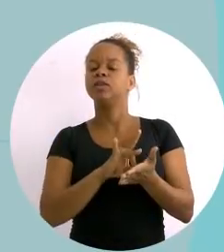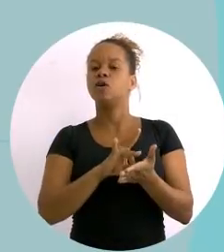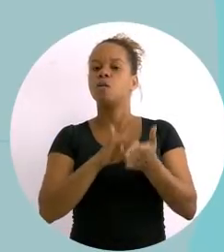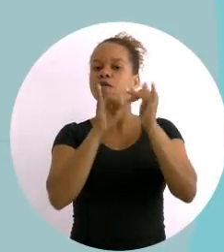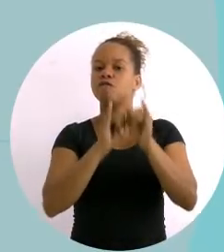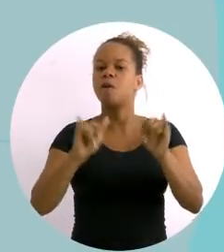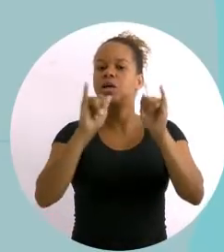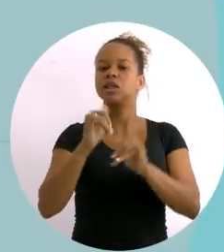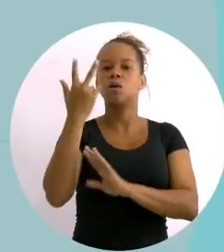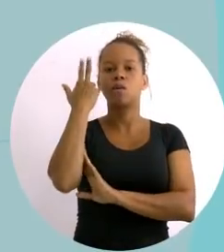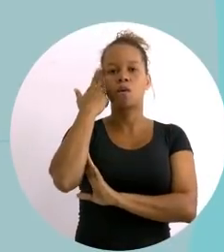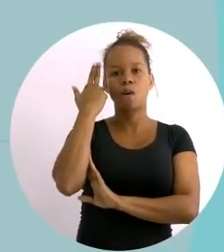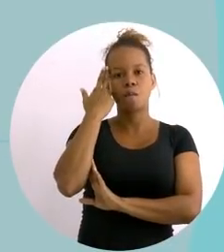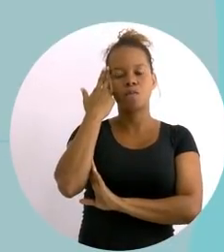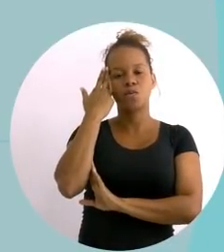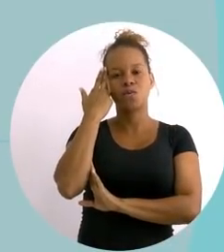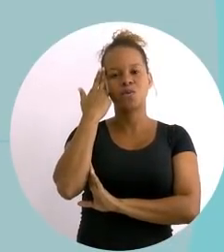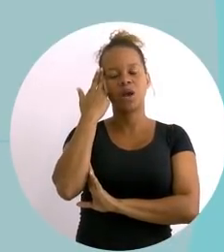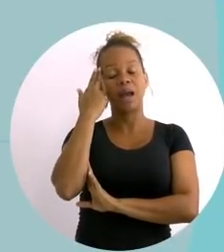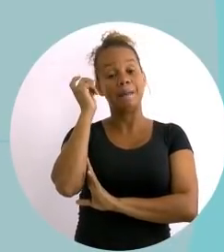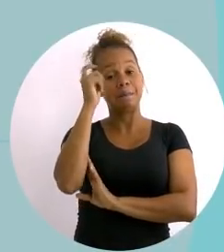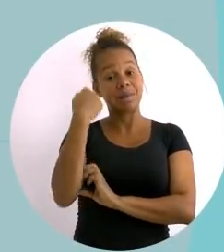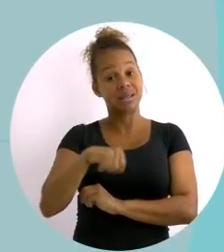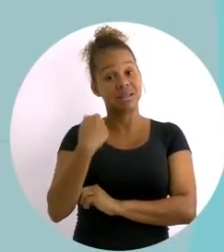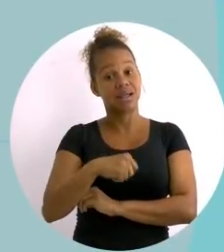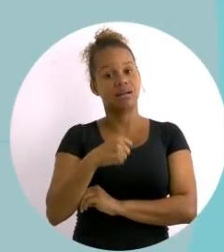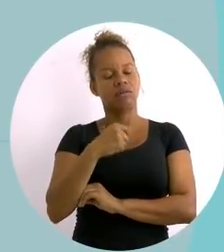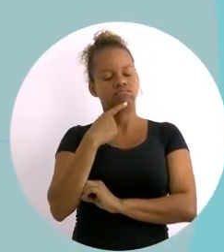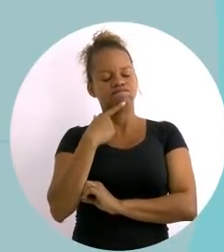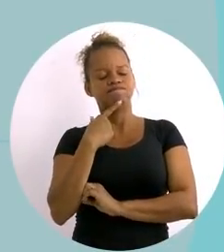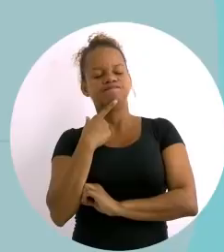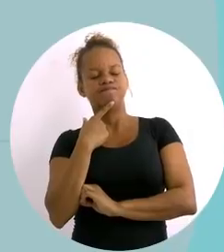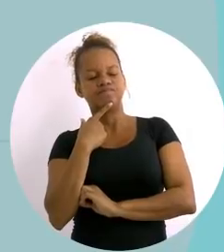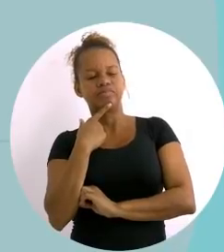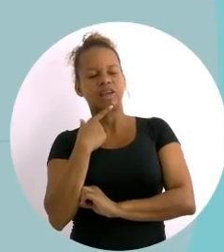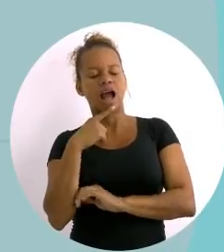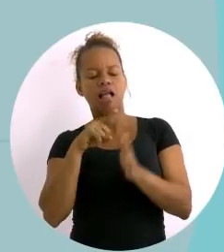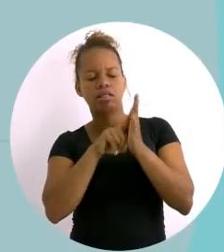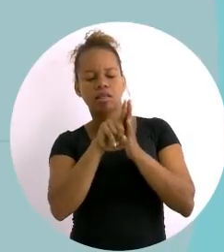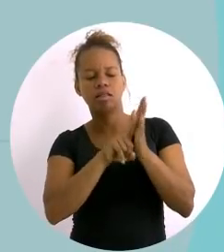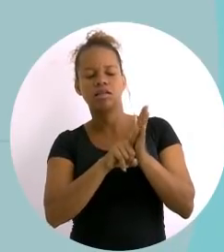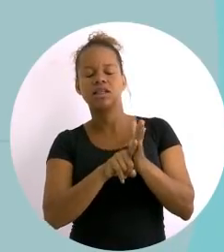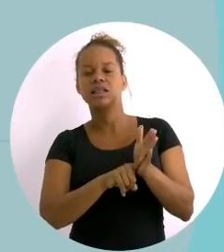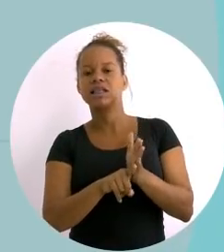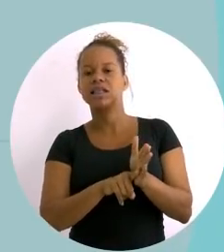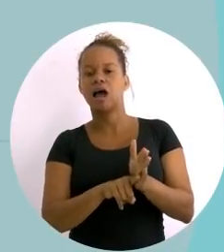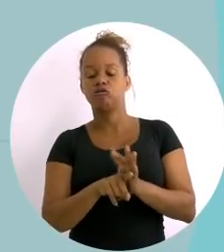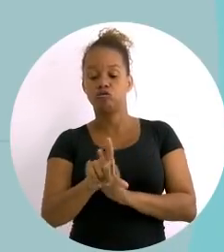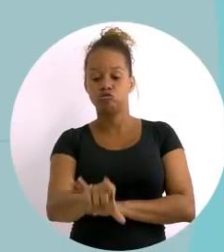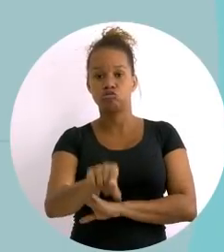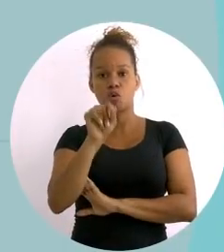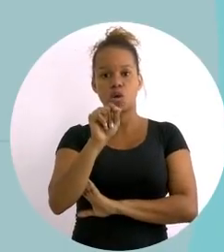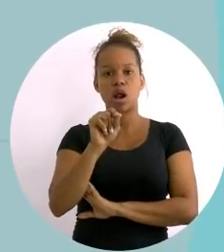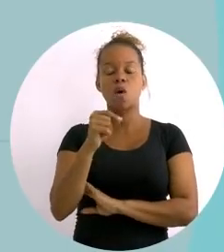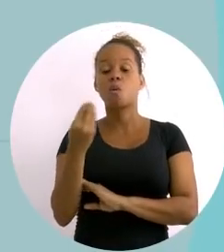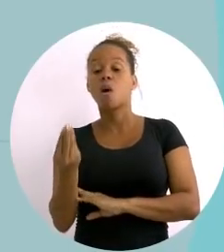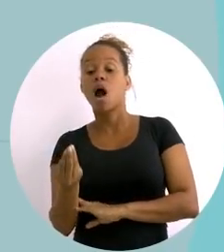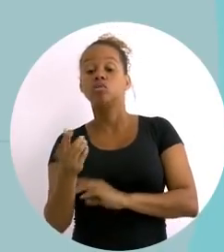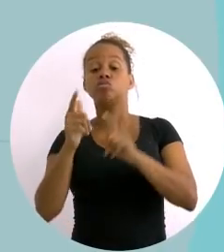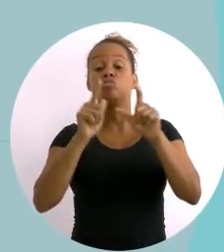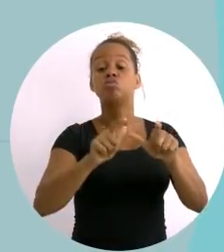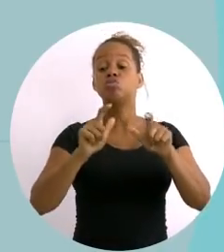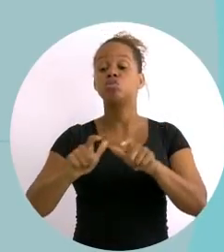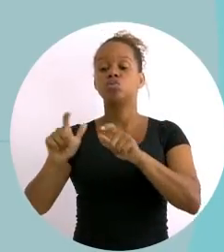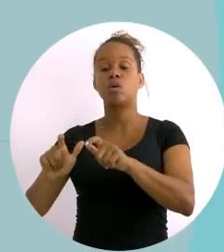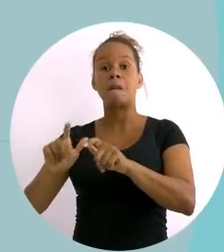informação comum, devem ser cogitados, devem ser analisados. Escolher quais os canais